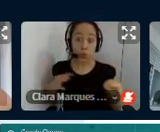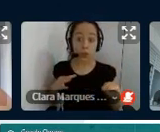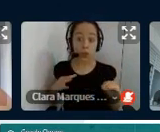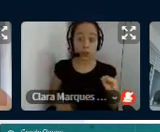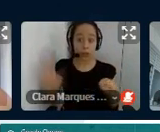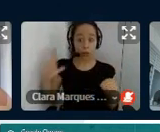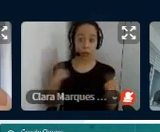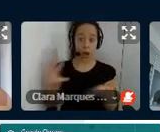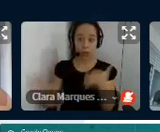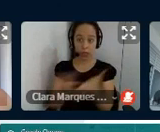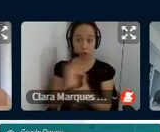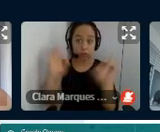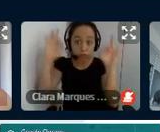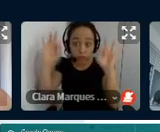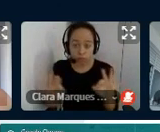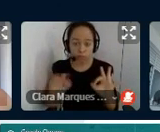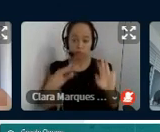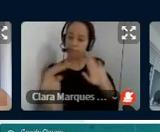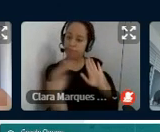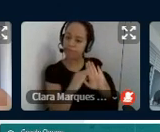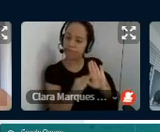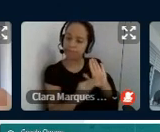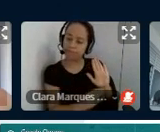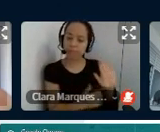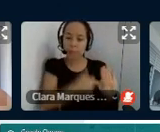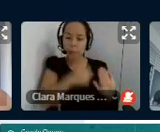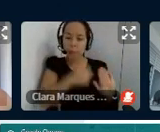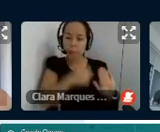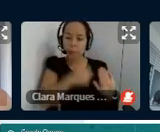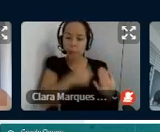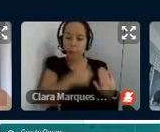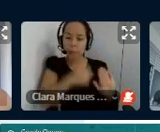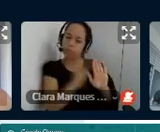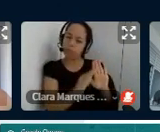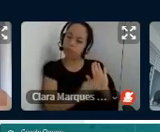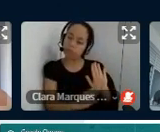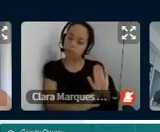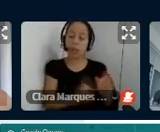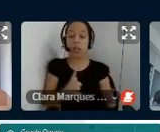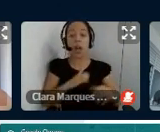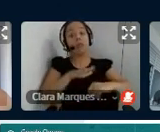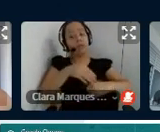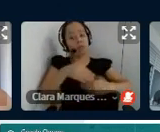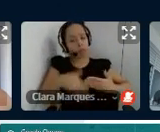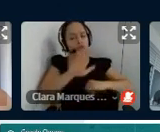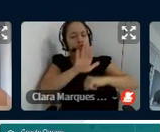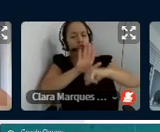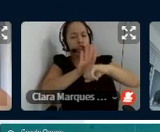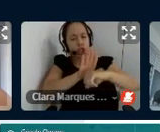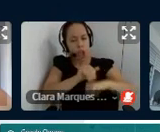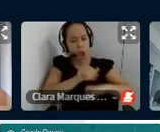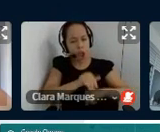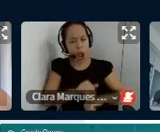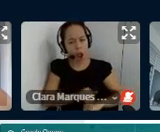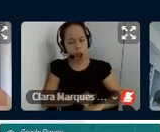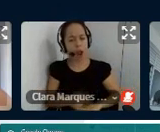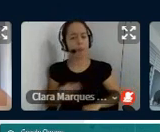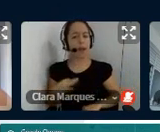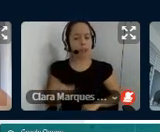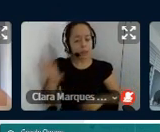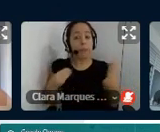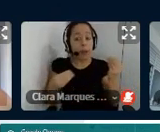e para compor a lista na qual serão convocados e para realização